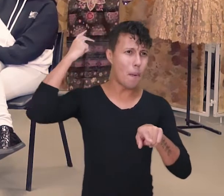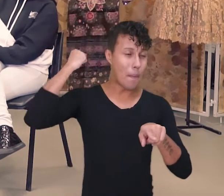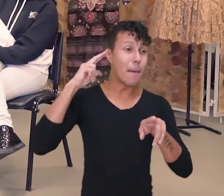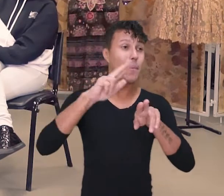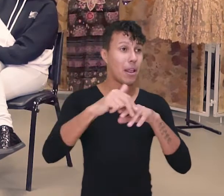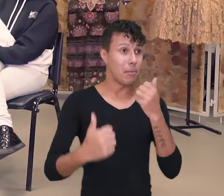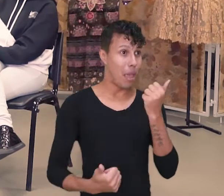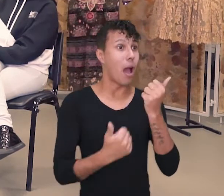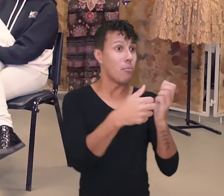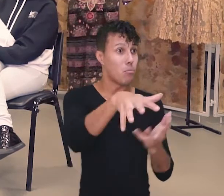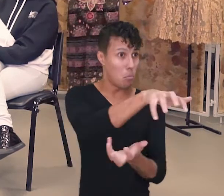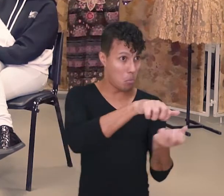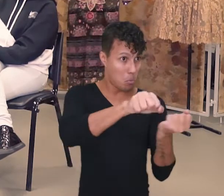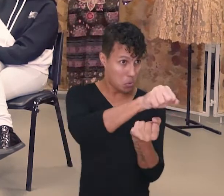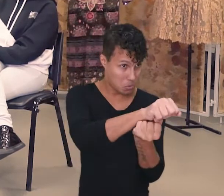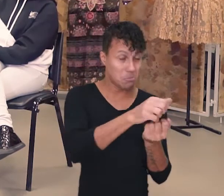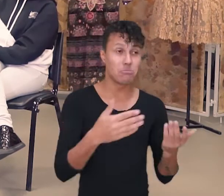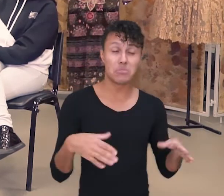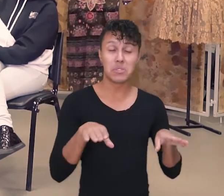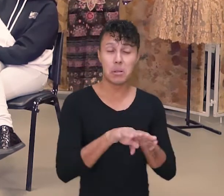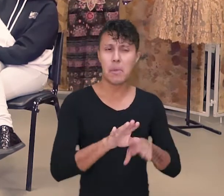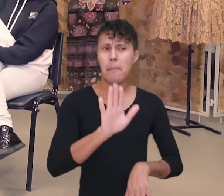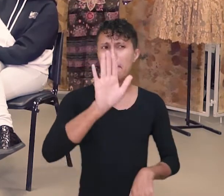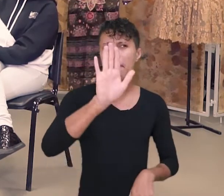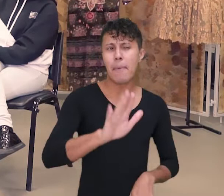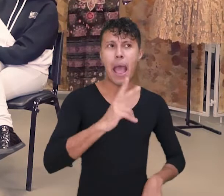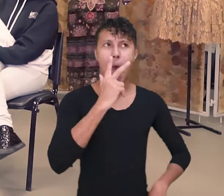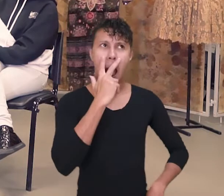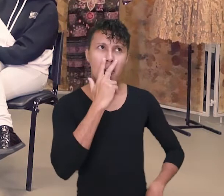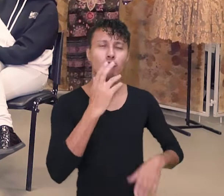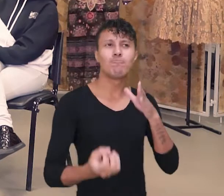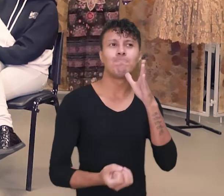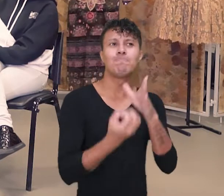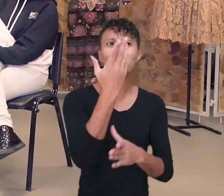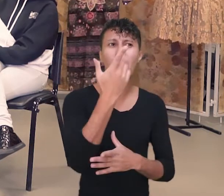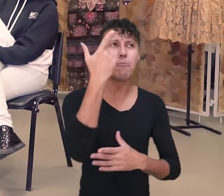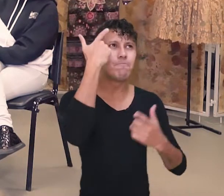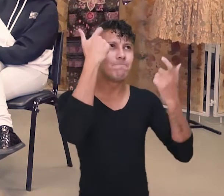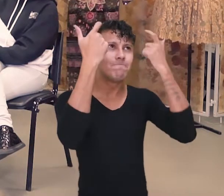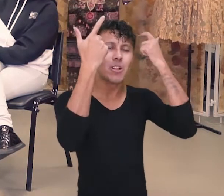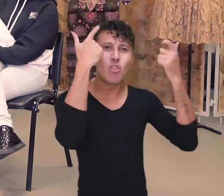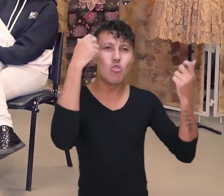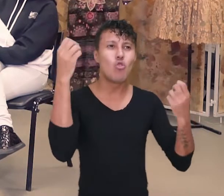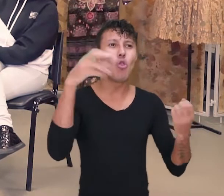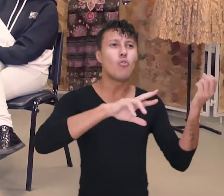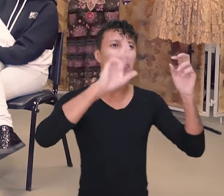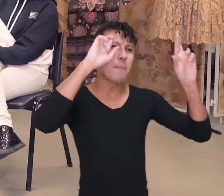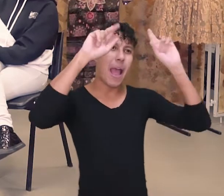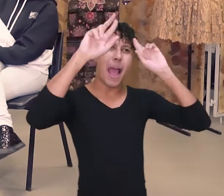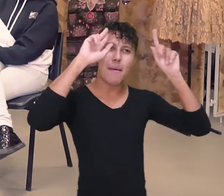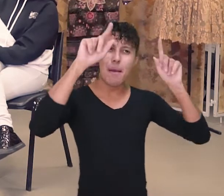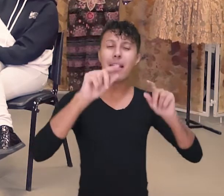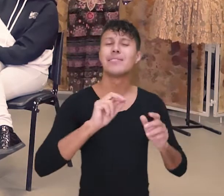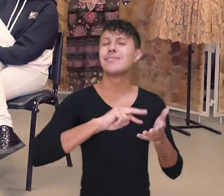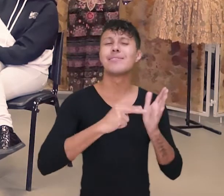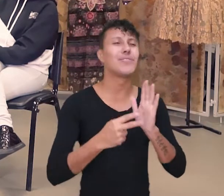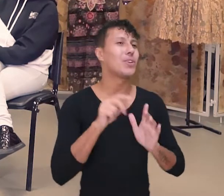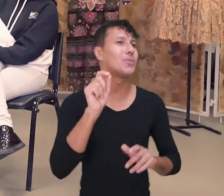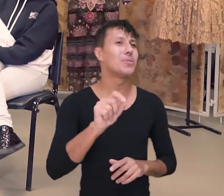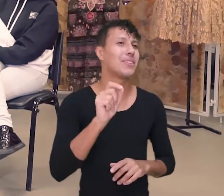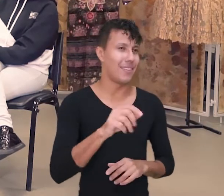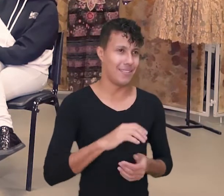questão sustentável, mas talvez o criar algo novo seja esse lugar, né, de você